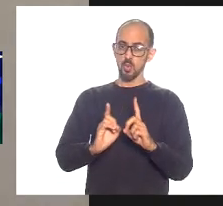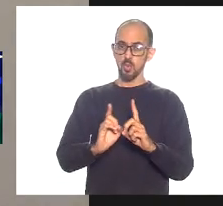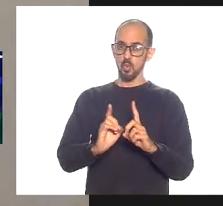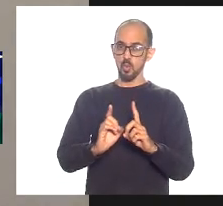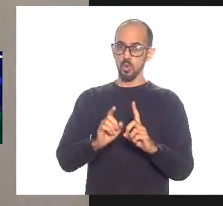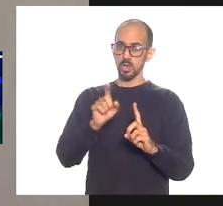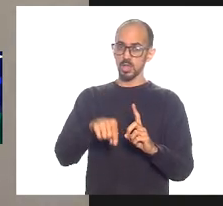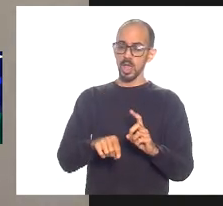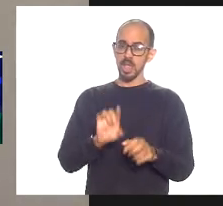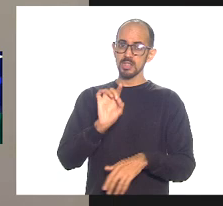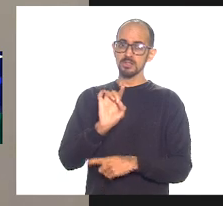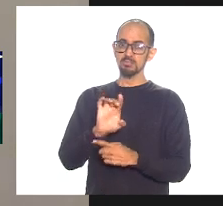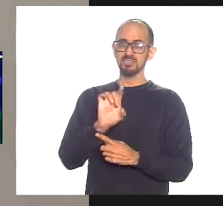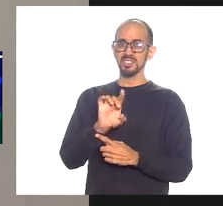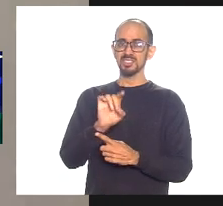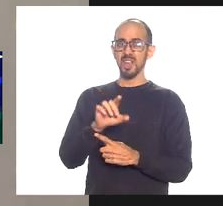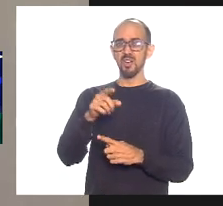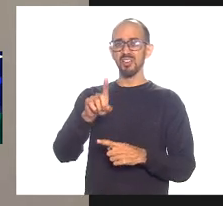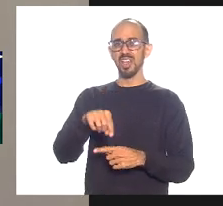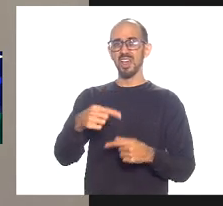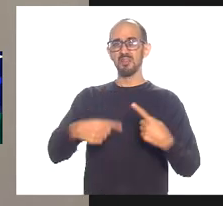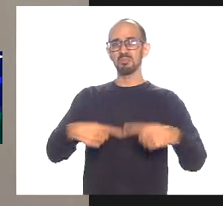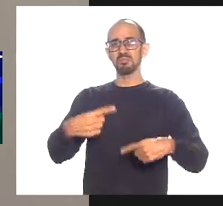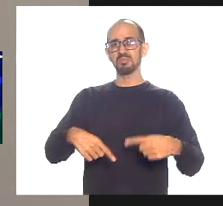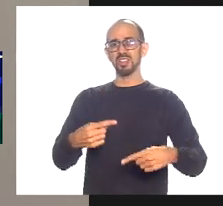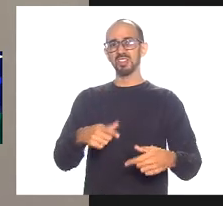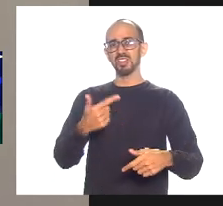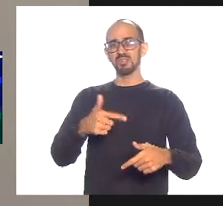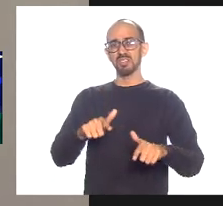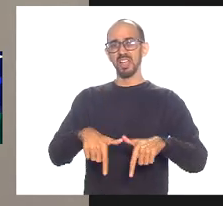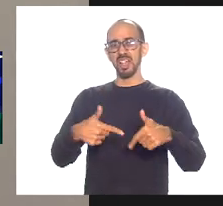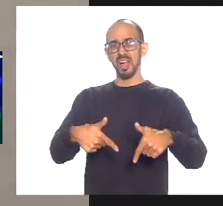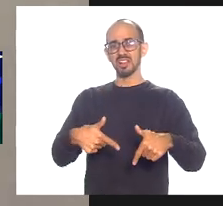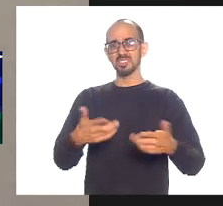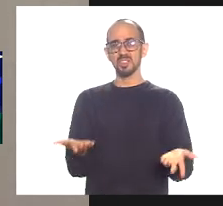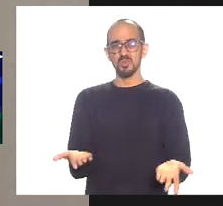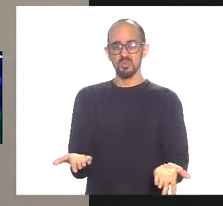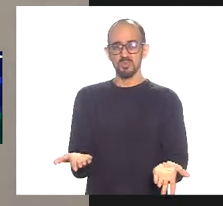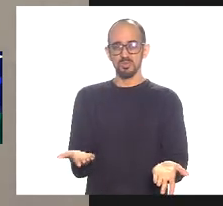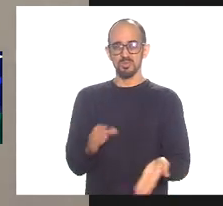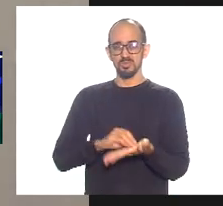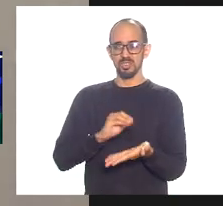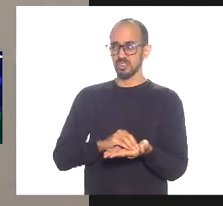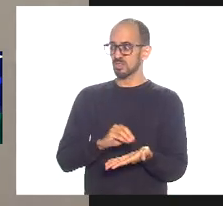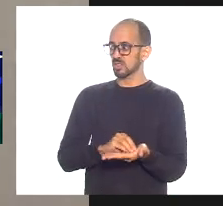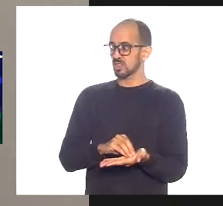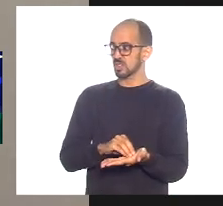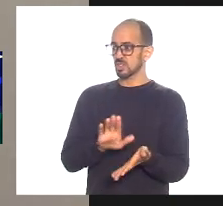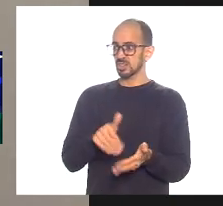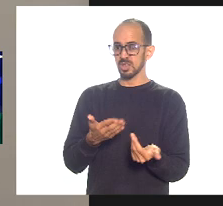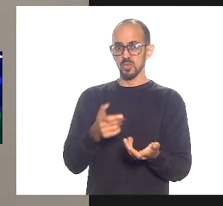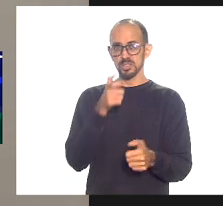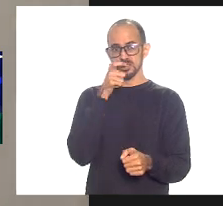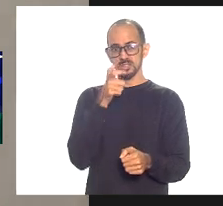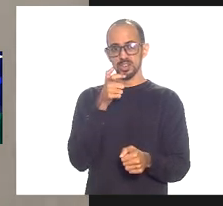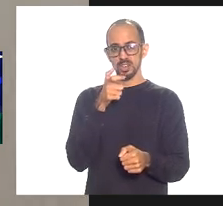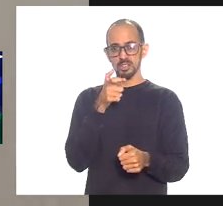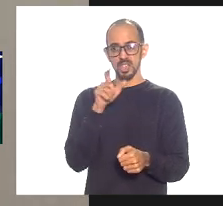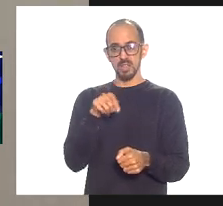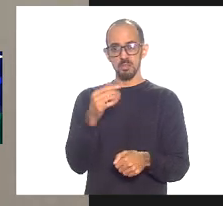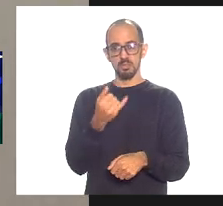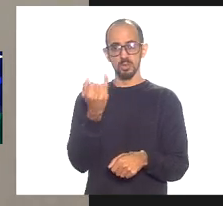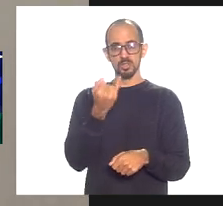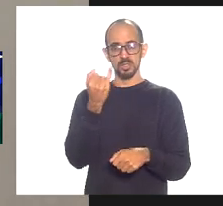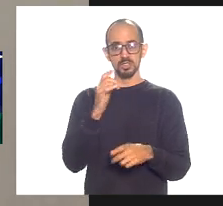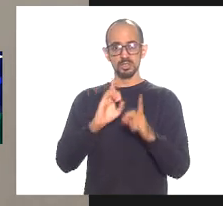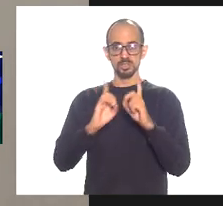função exclusivamente política de pouquíssima efetividade agora sejam sejam os interesses é importante que a gente mantém